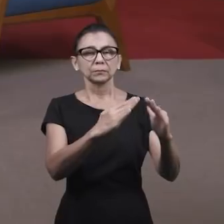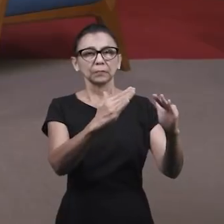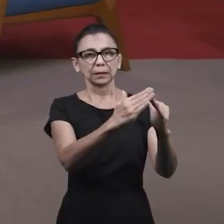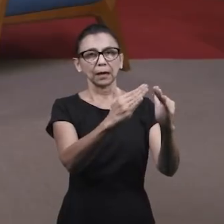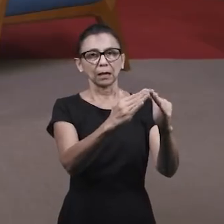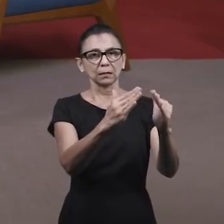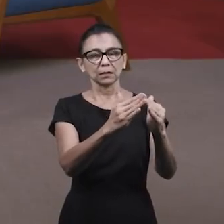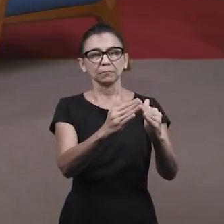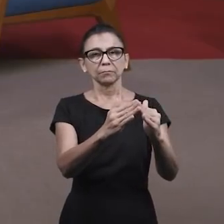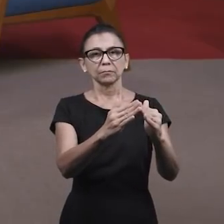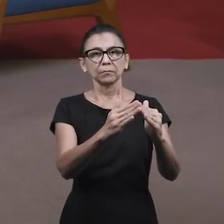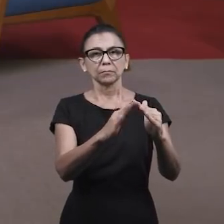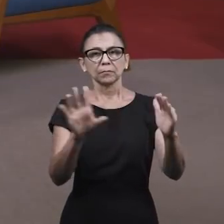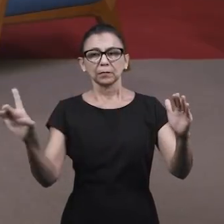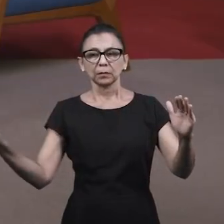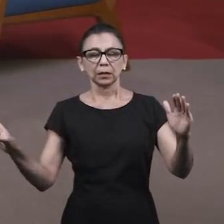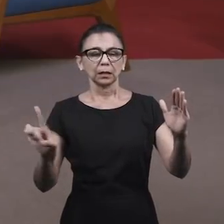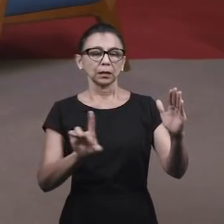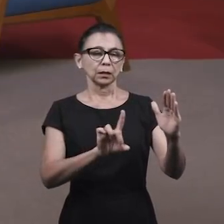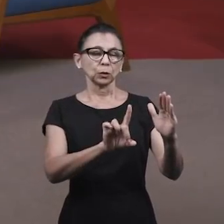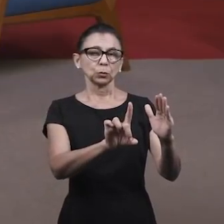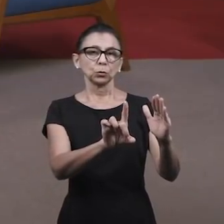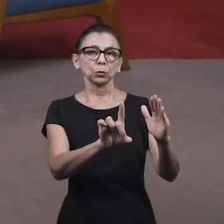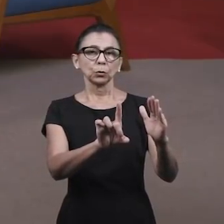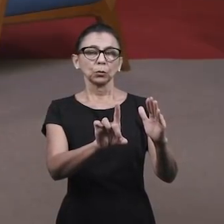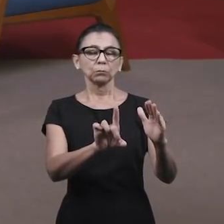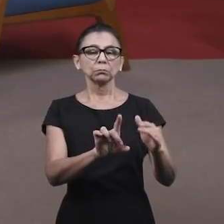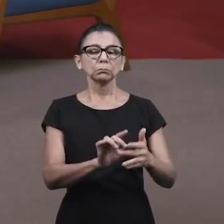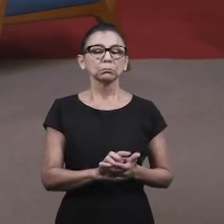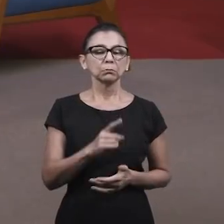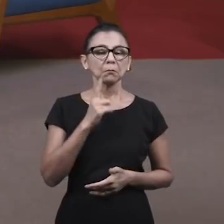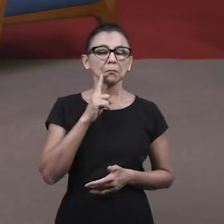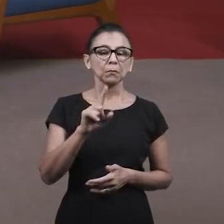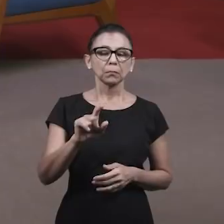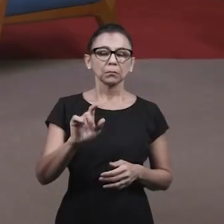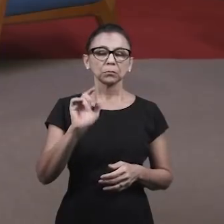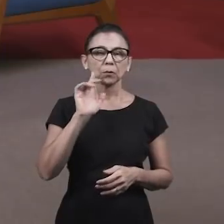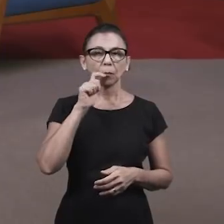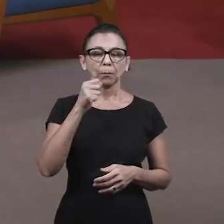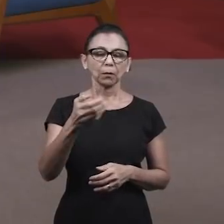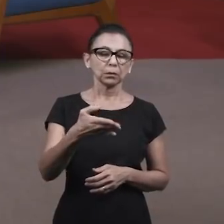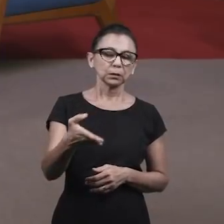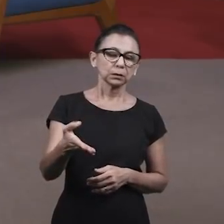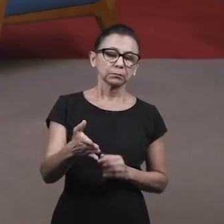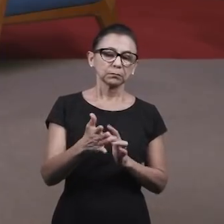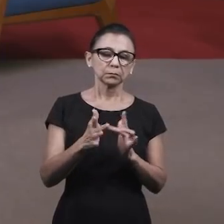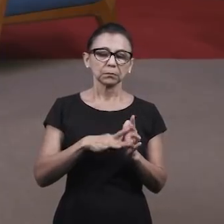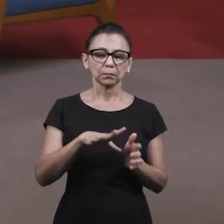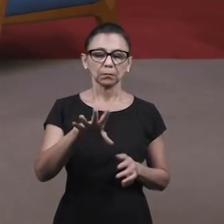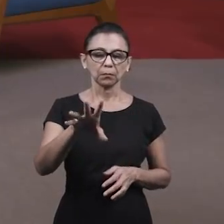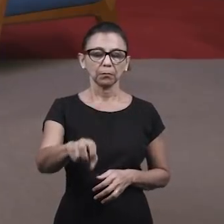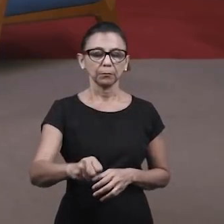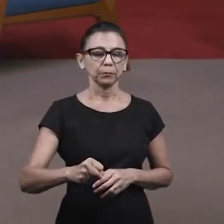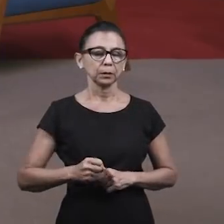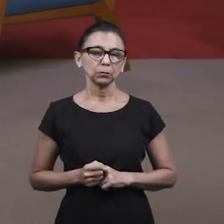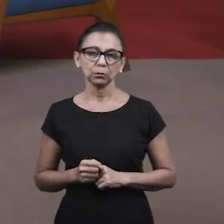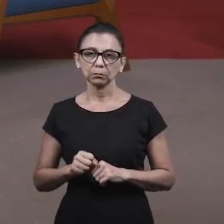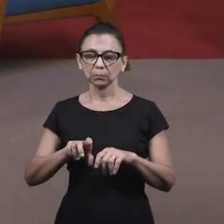noite. Entendeu? Então você pode convidar também. Fica comigo, Senhor. Fica no meu lar, fica na minha casa. E